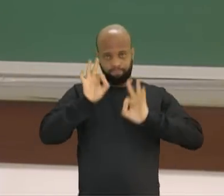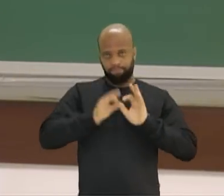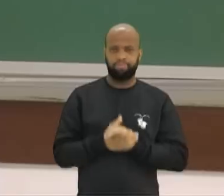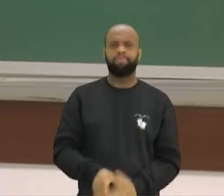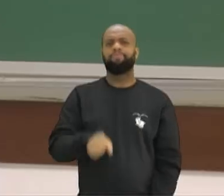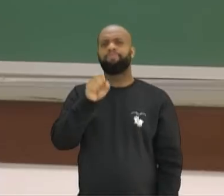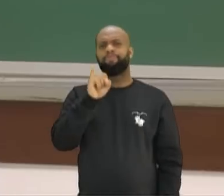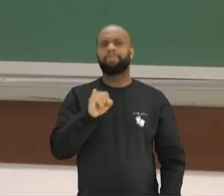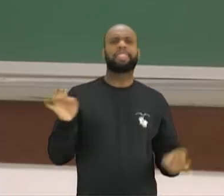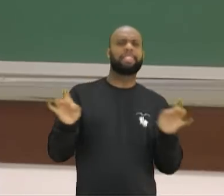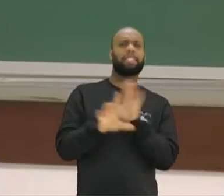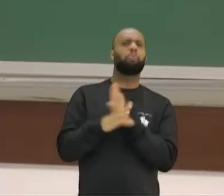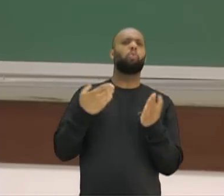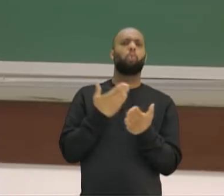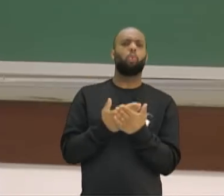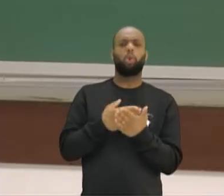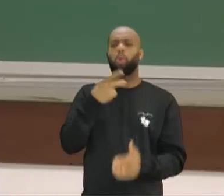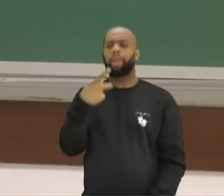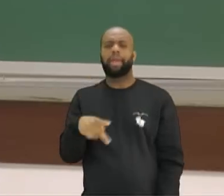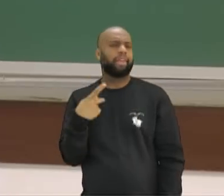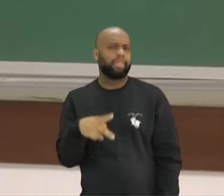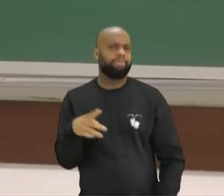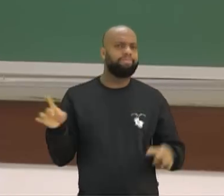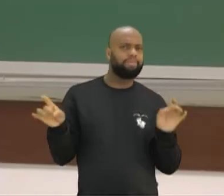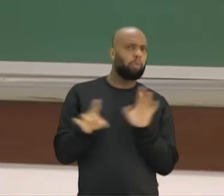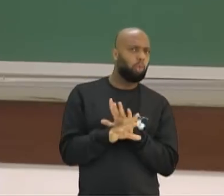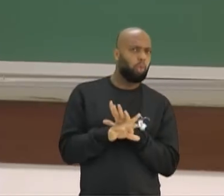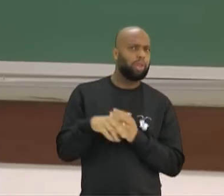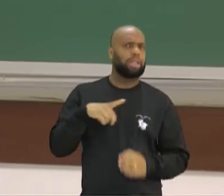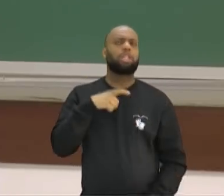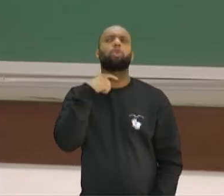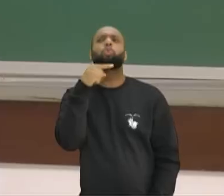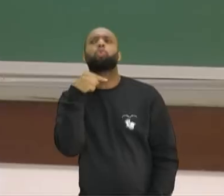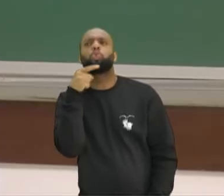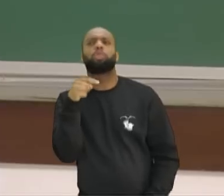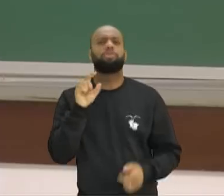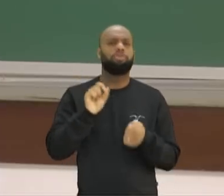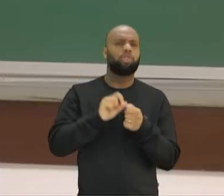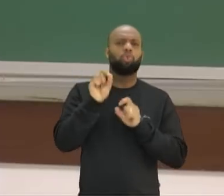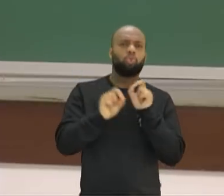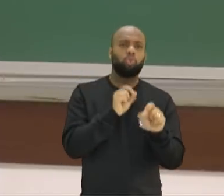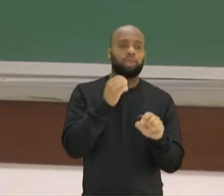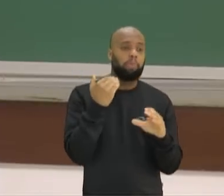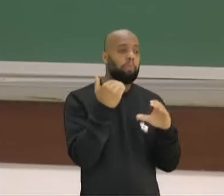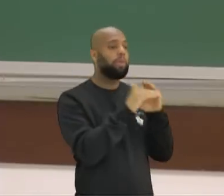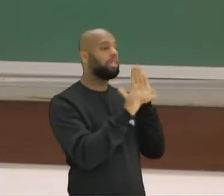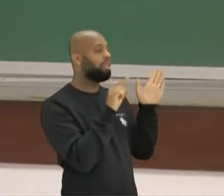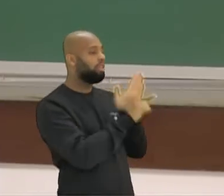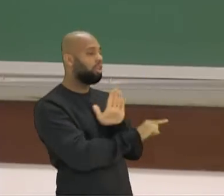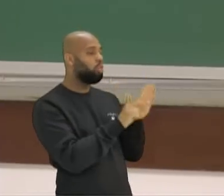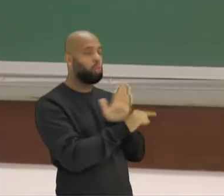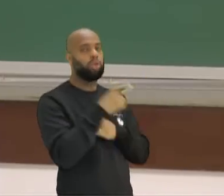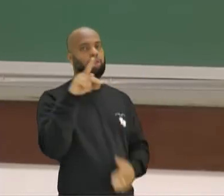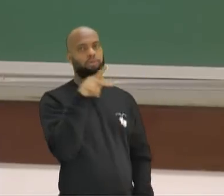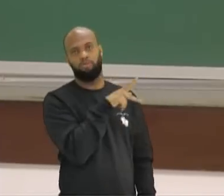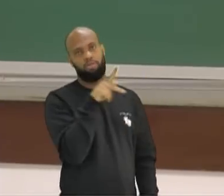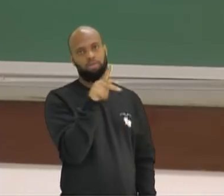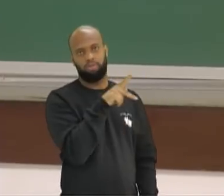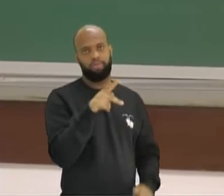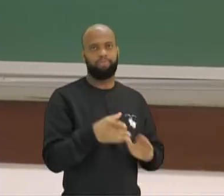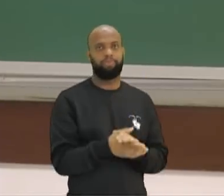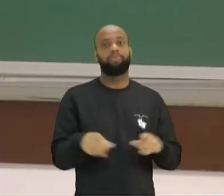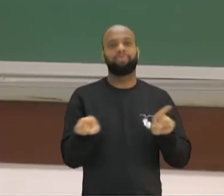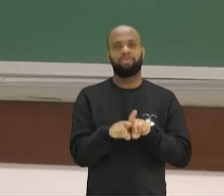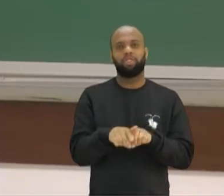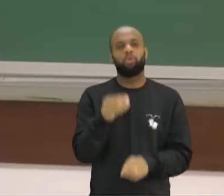aula você tiver dúvidas ainda, o que você vai fazer? Você vai mandar uma mensagem para a sua teacher lá no mural, ok? Não posso esquecer de mandar um beijo